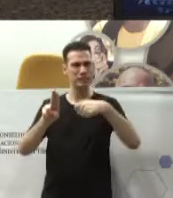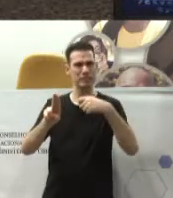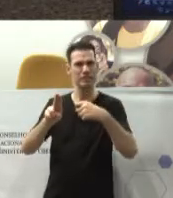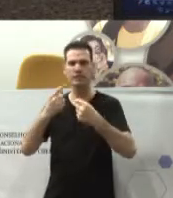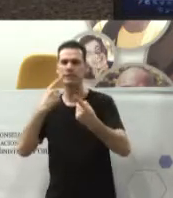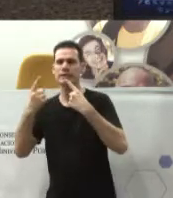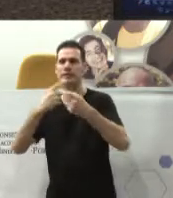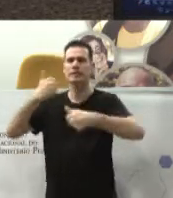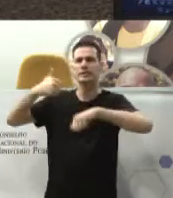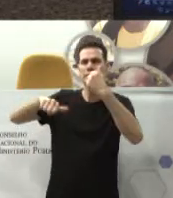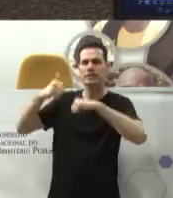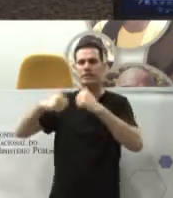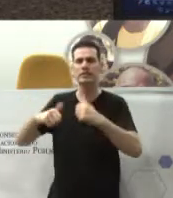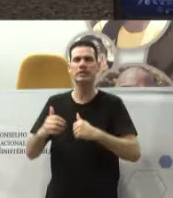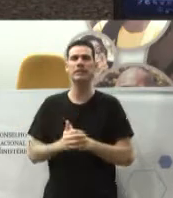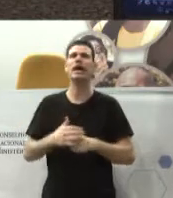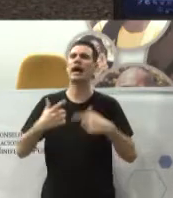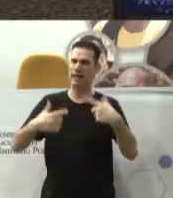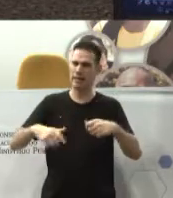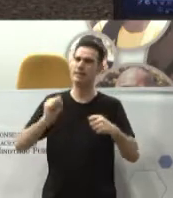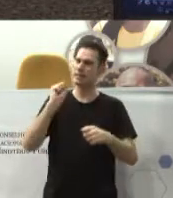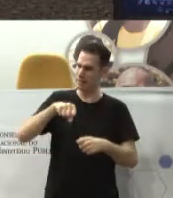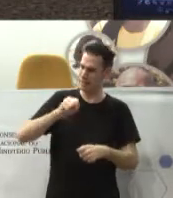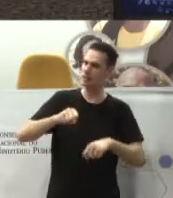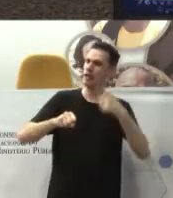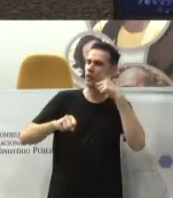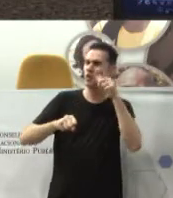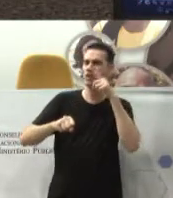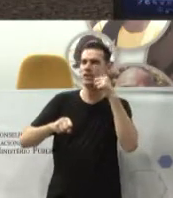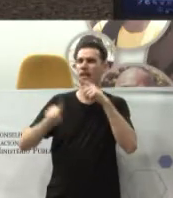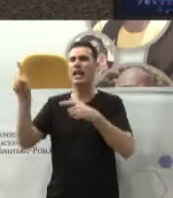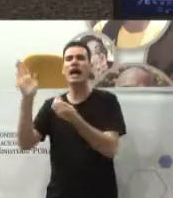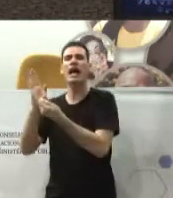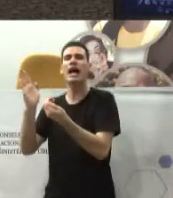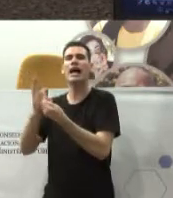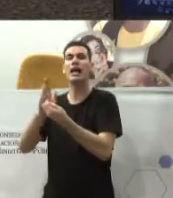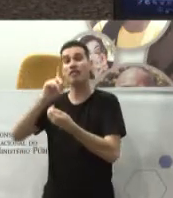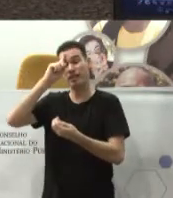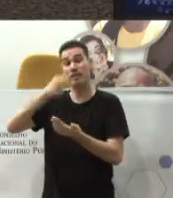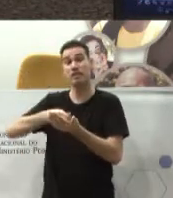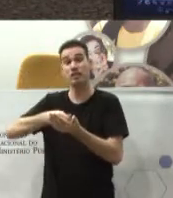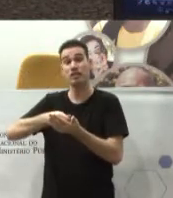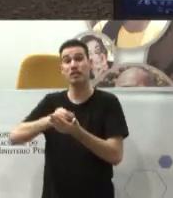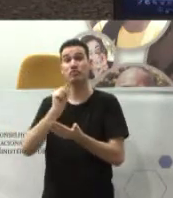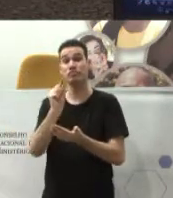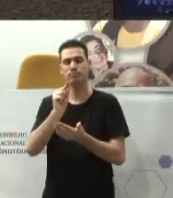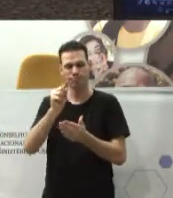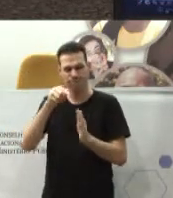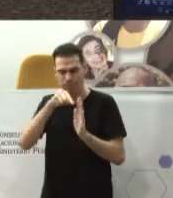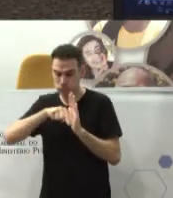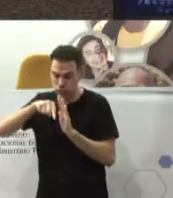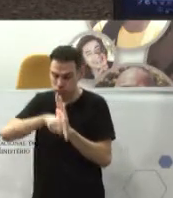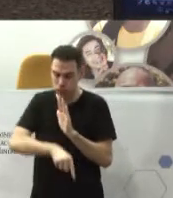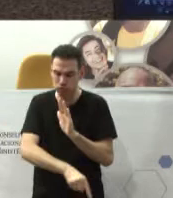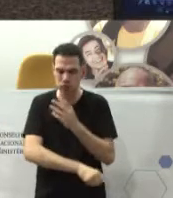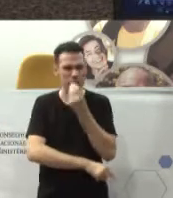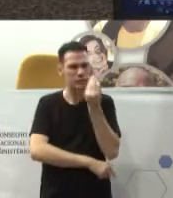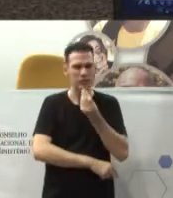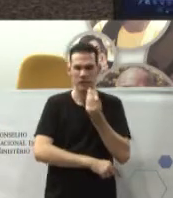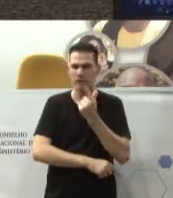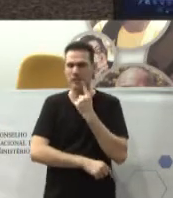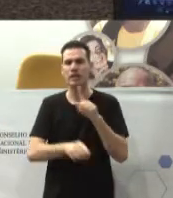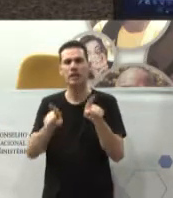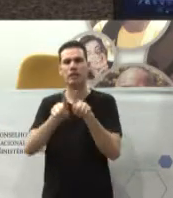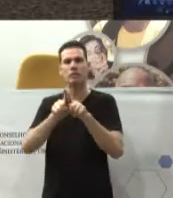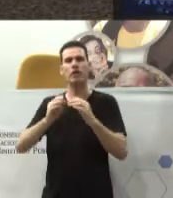ações civis públicas qualificadas. Aquela Câmara vai decidir aquilo com profundidade. O próprio